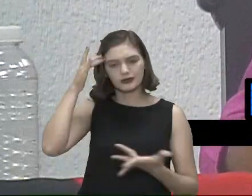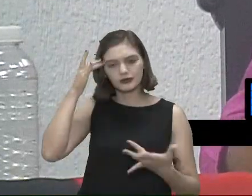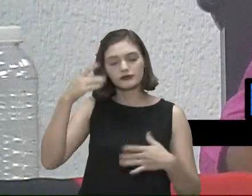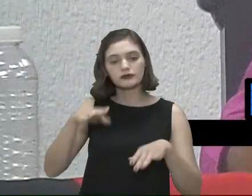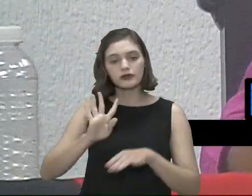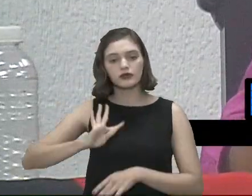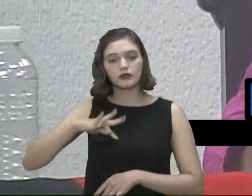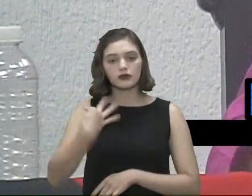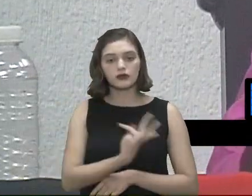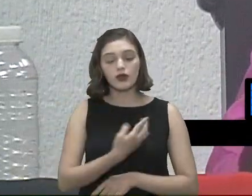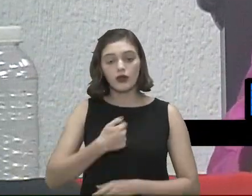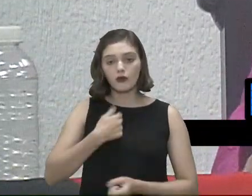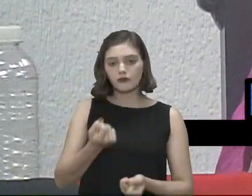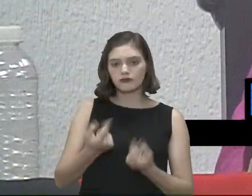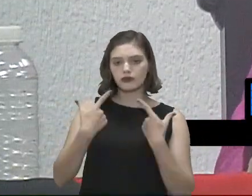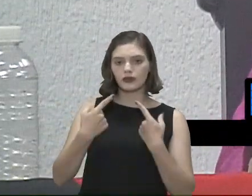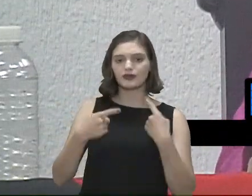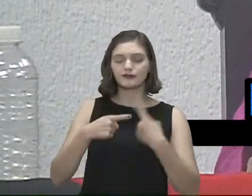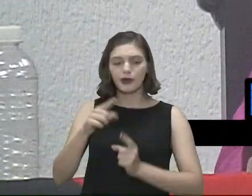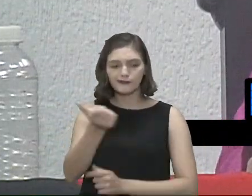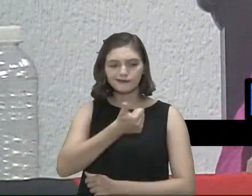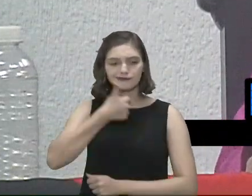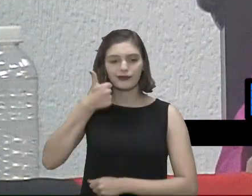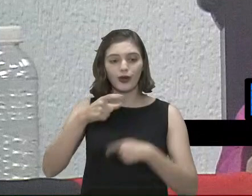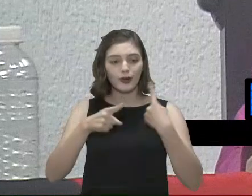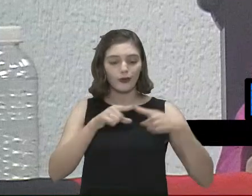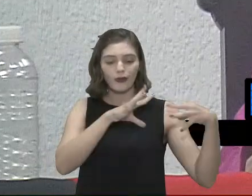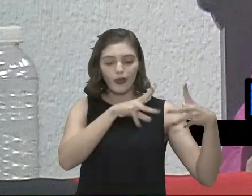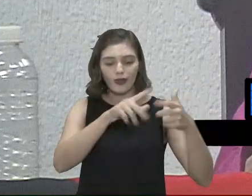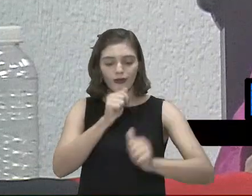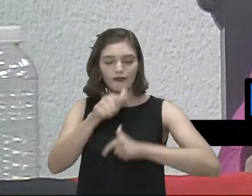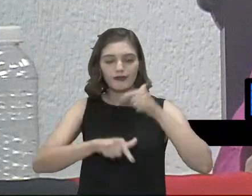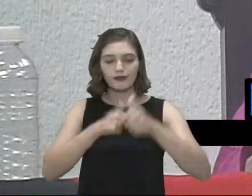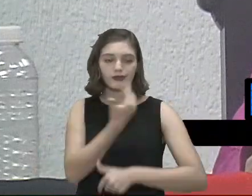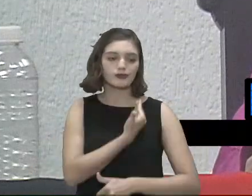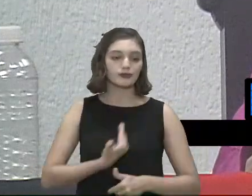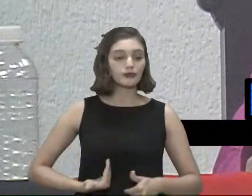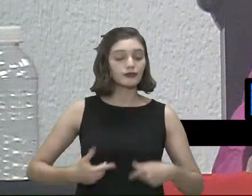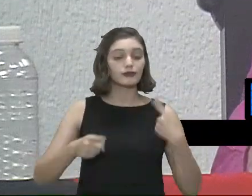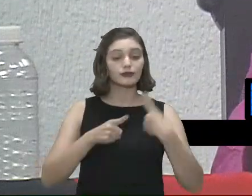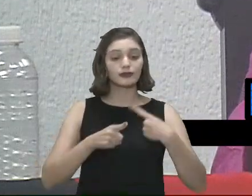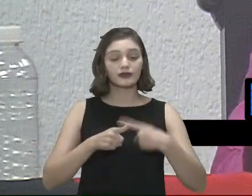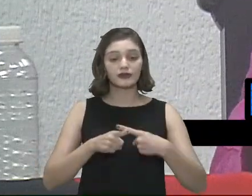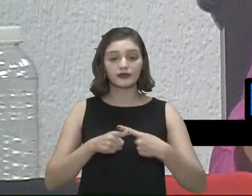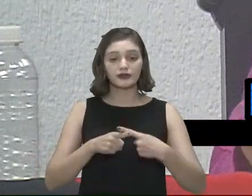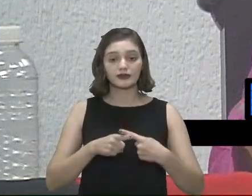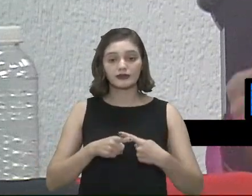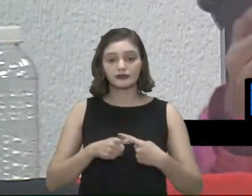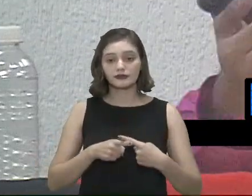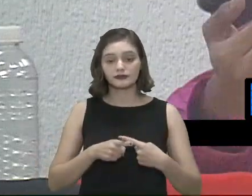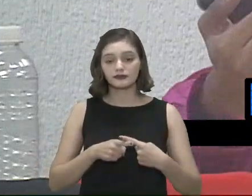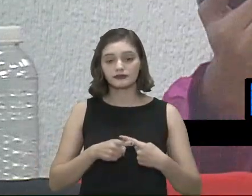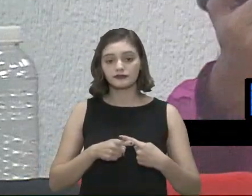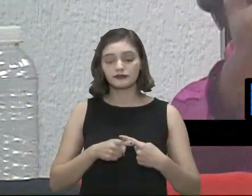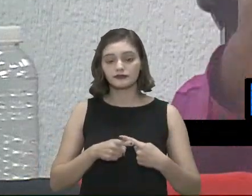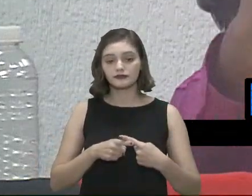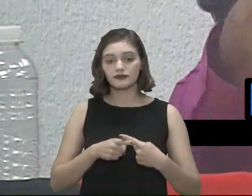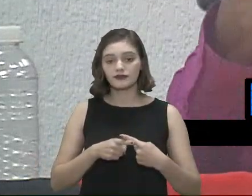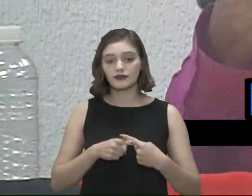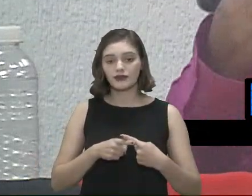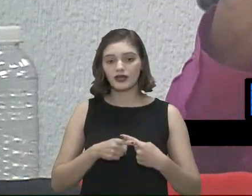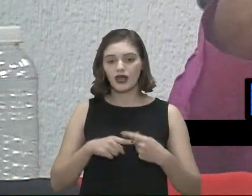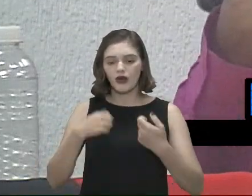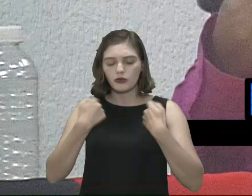pessoas trans, eu me surpreendi positivamente com os funcionários. Porque eles, não precisei fazer